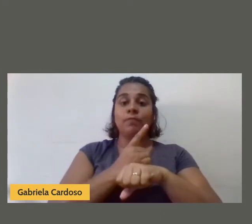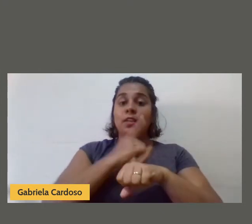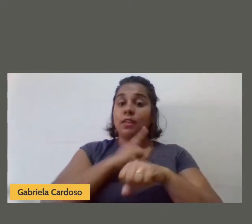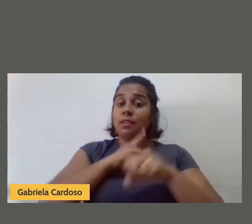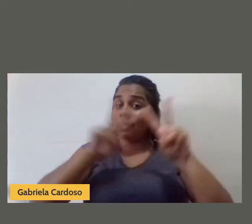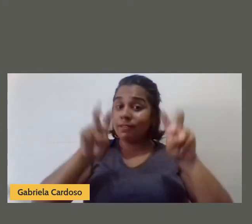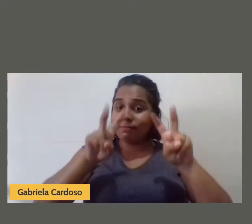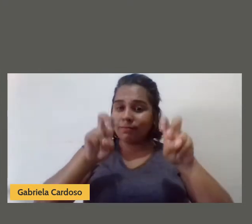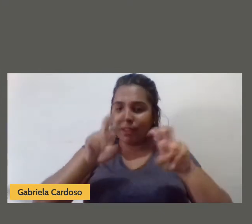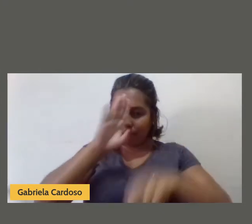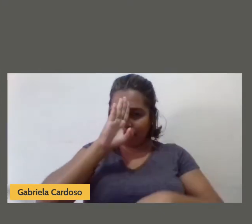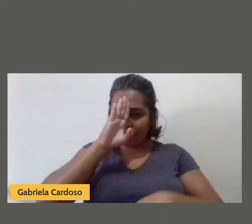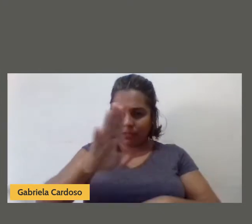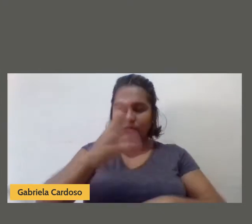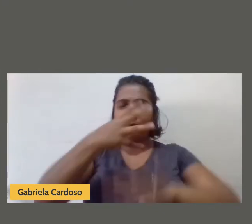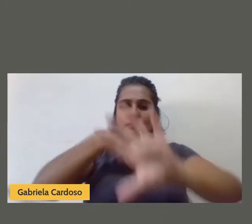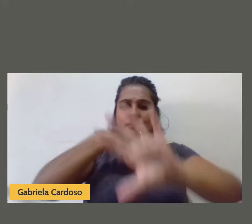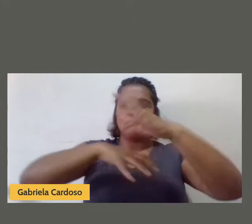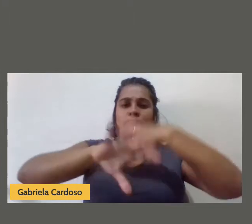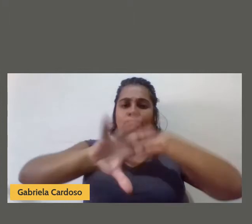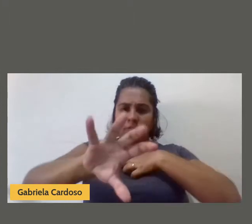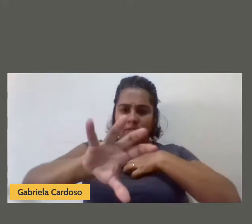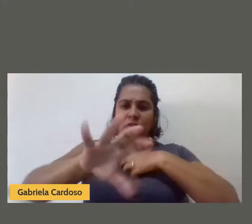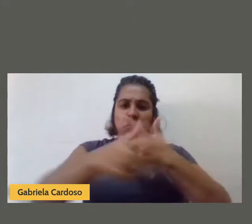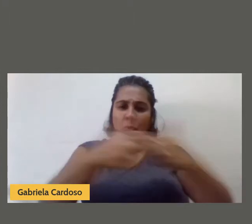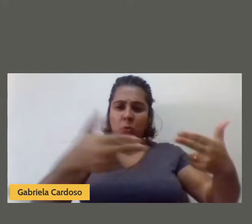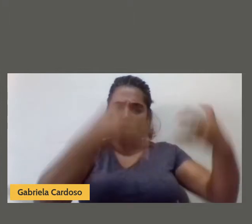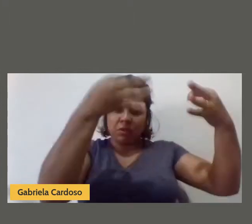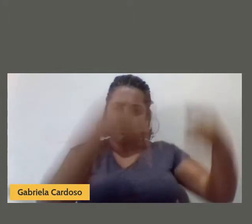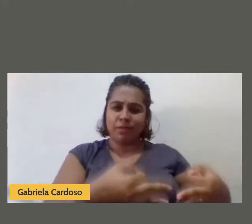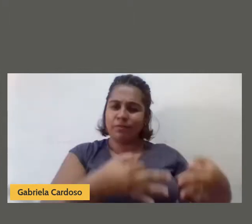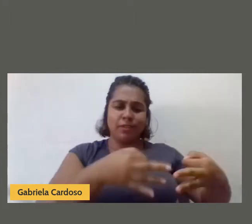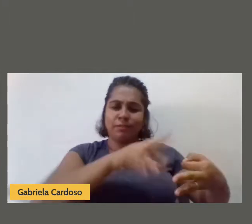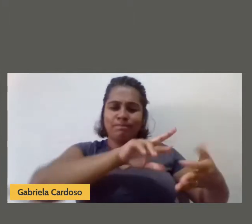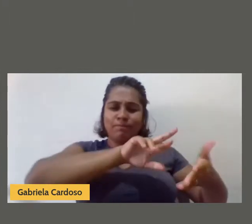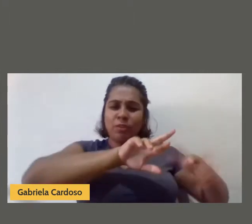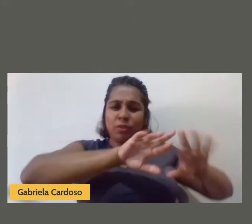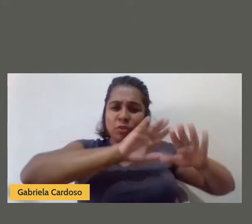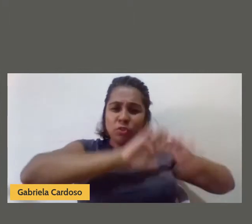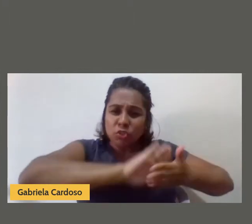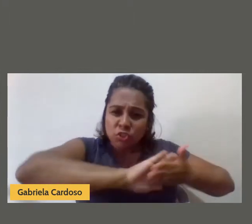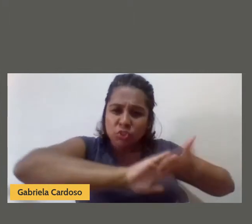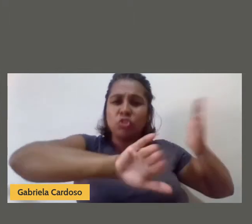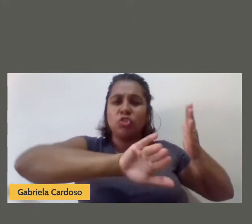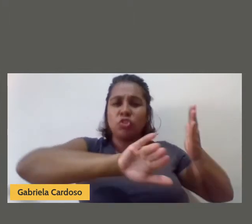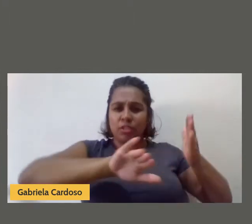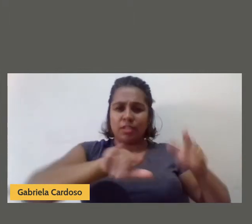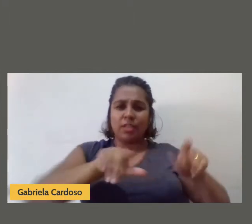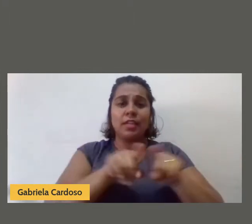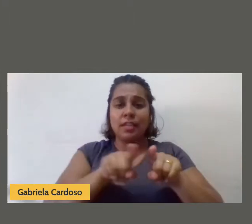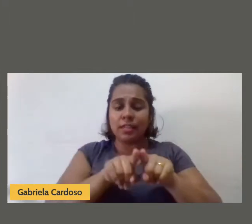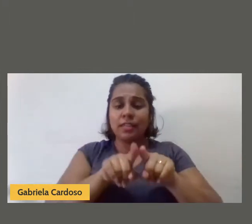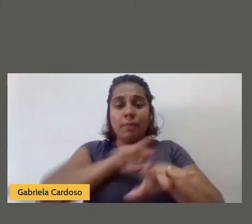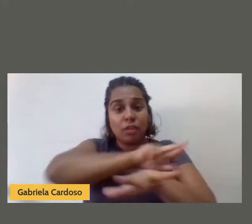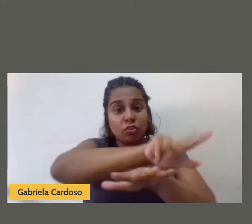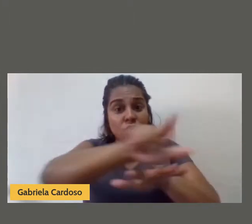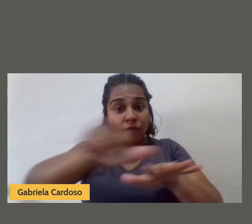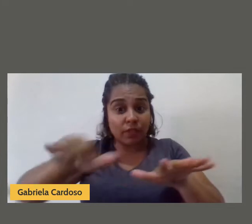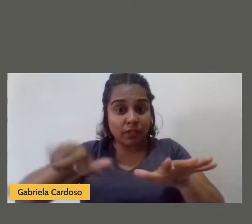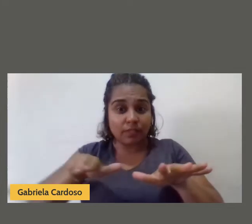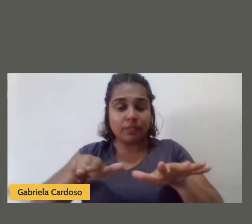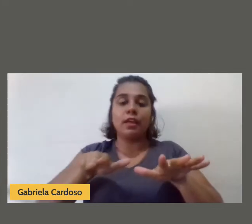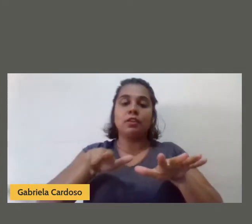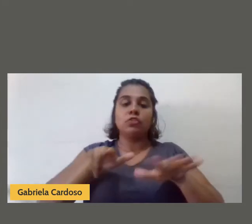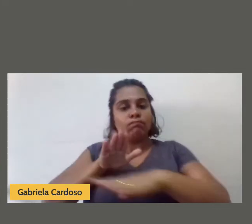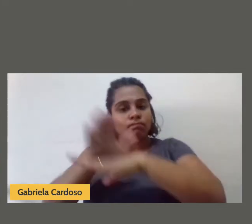respeito, a desconstrução do perfeito, a potência da diversidade, tudo que está debaixo desse guarda-chuva, para empresas, escolas,